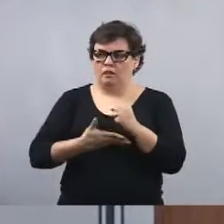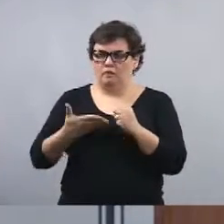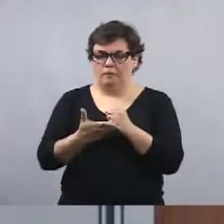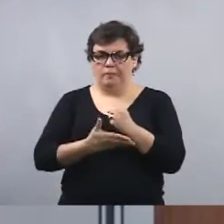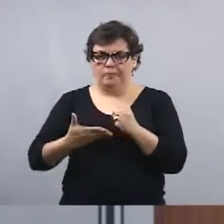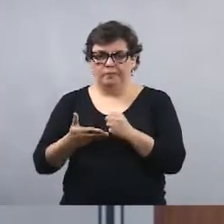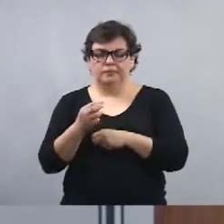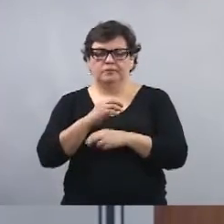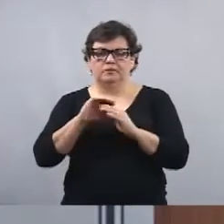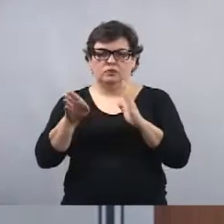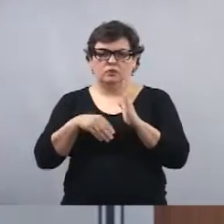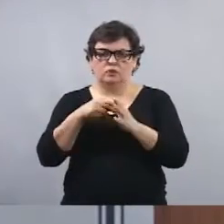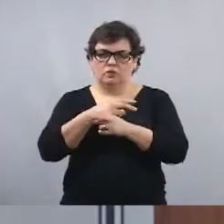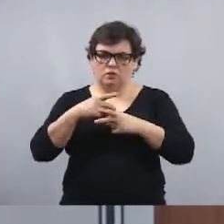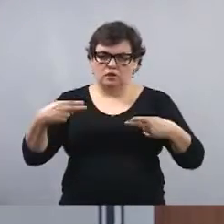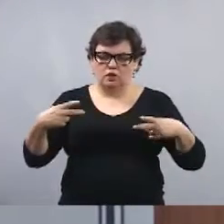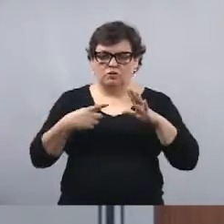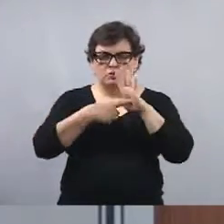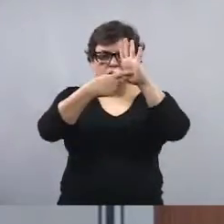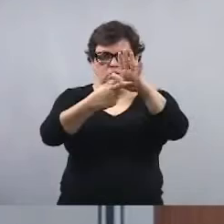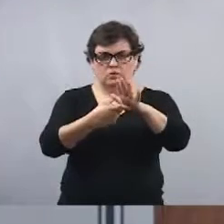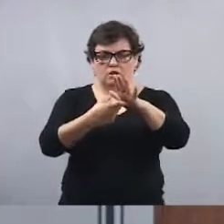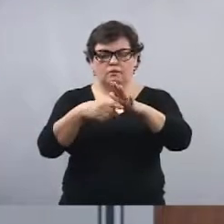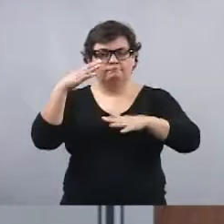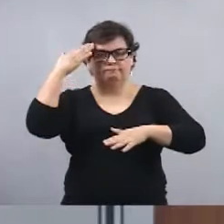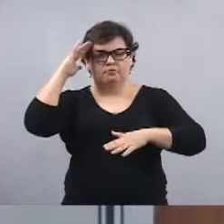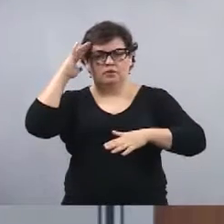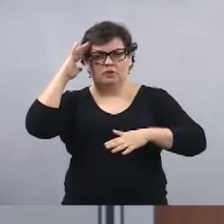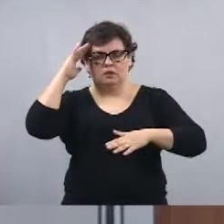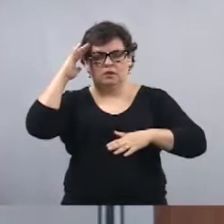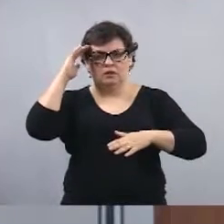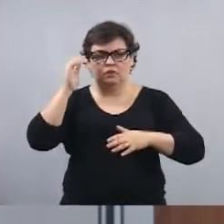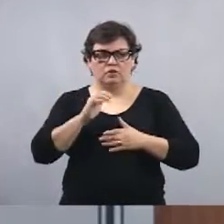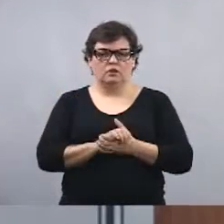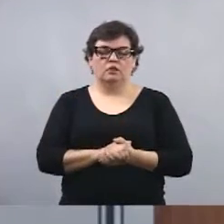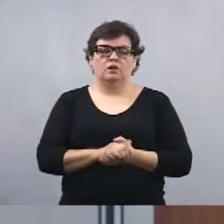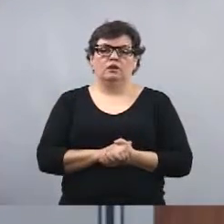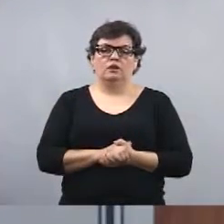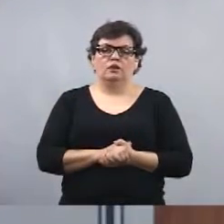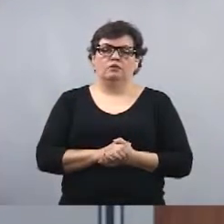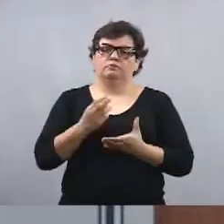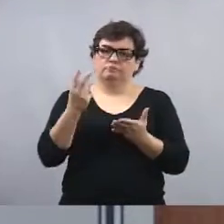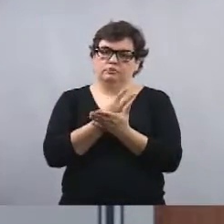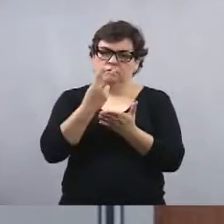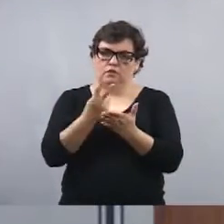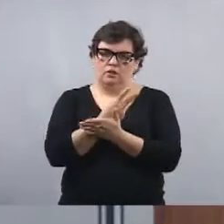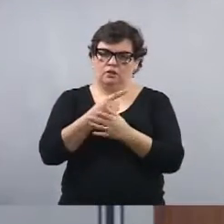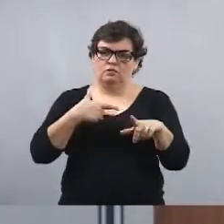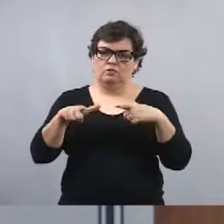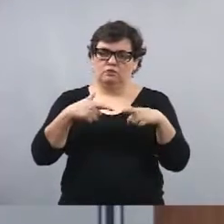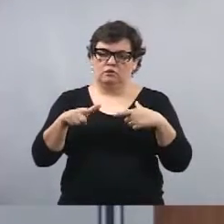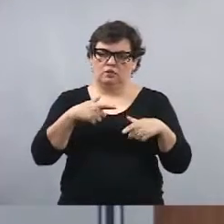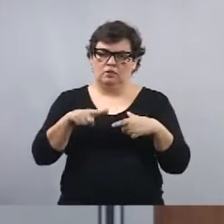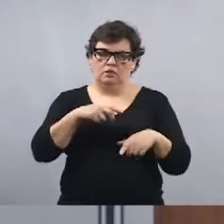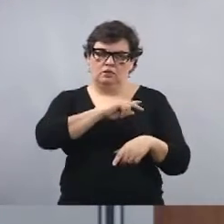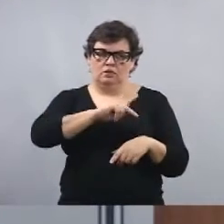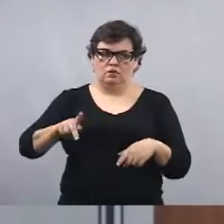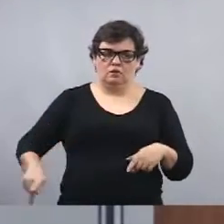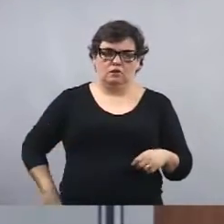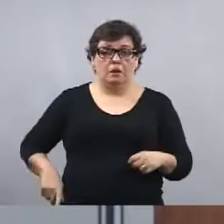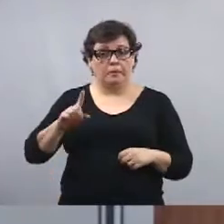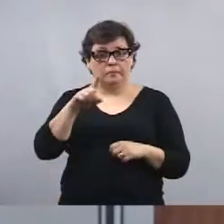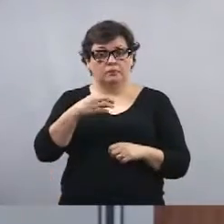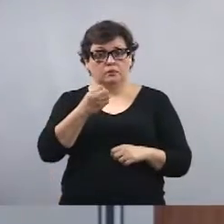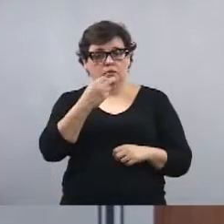inquéritos, e entenderam crime de responsabilidade na conduta do presidente. Então, a própria OAB protocoliza. É bem verdade que